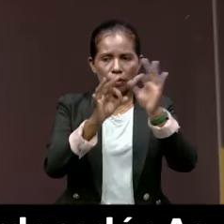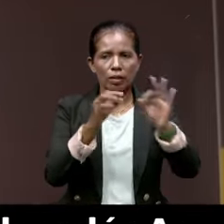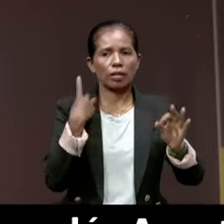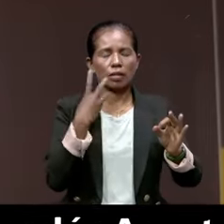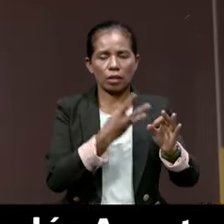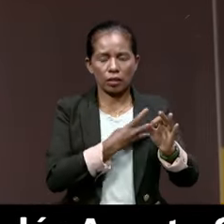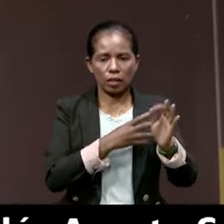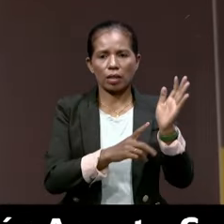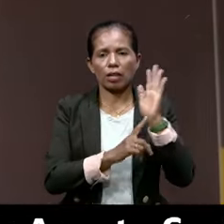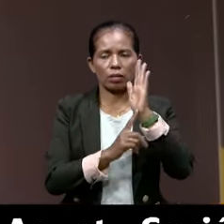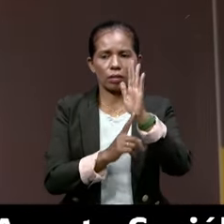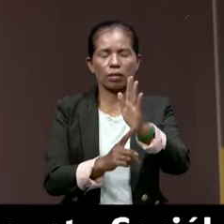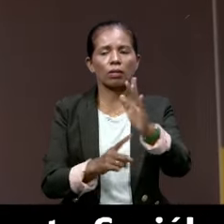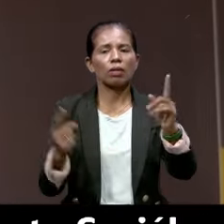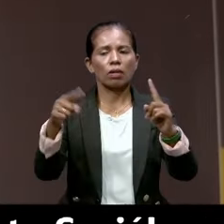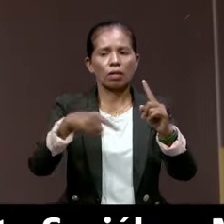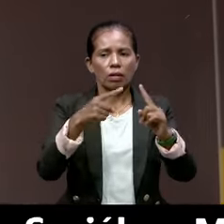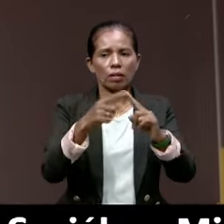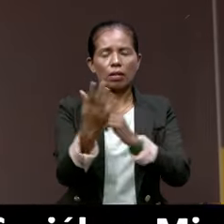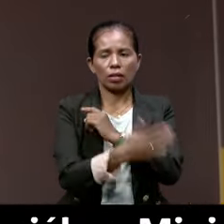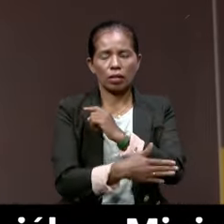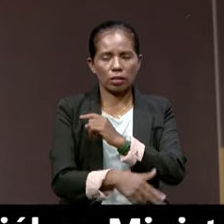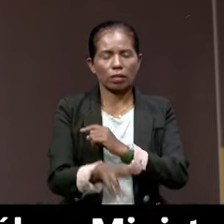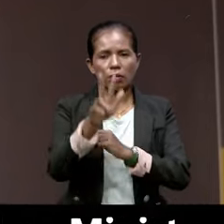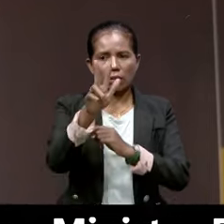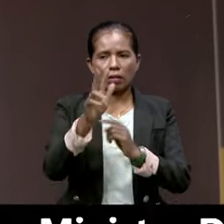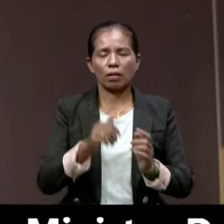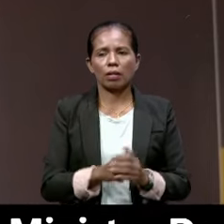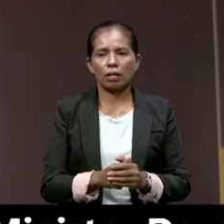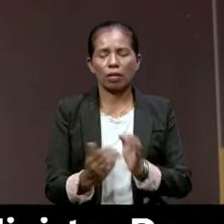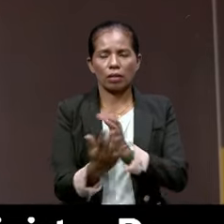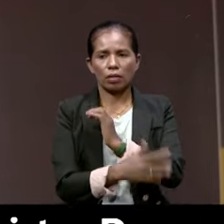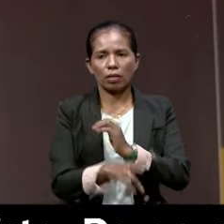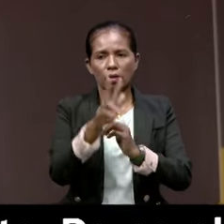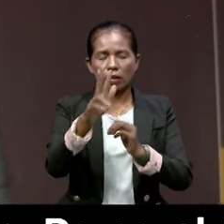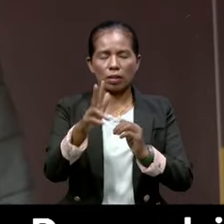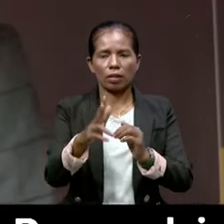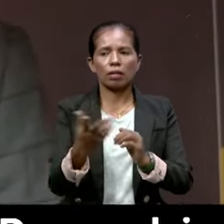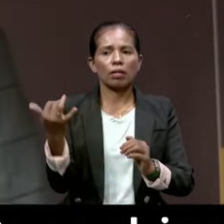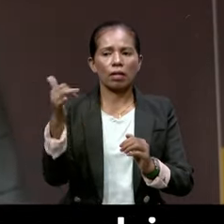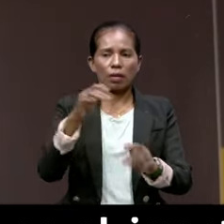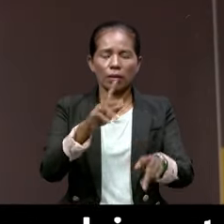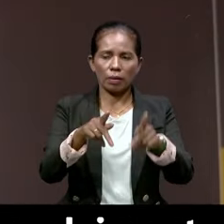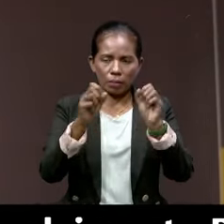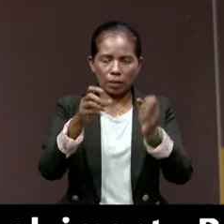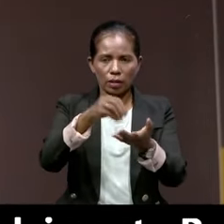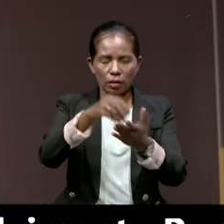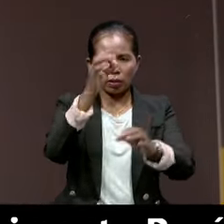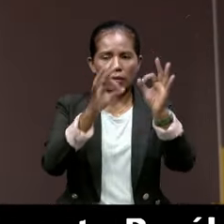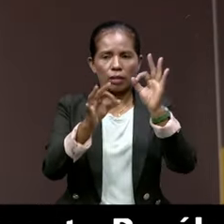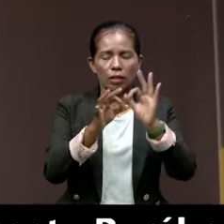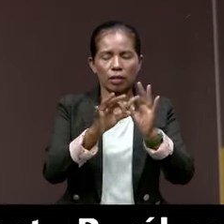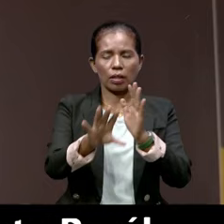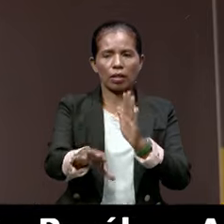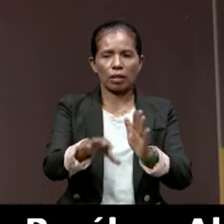ele vai nação terceiro. Ba nação terceiro, nação nebe que bele garante, né? Se, por exemplo,